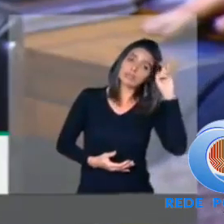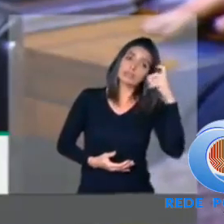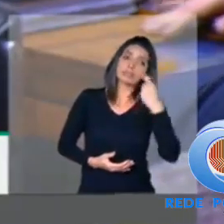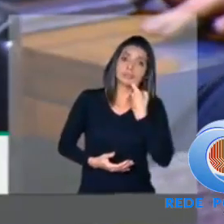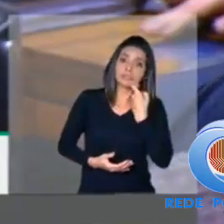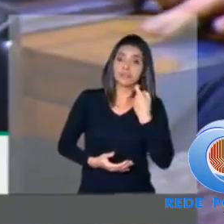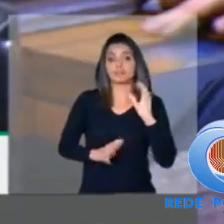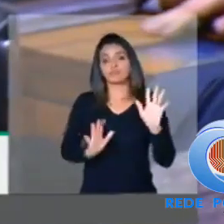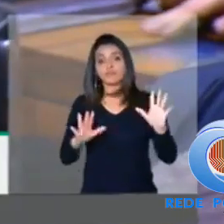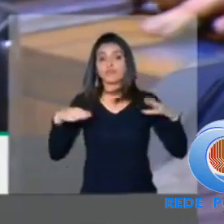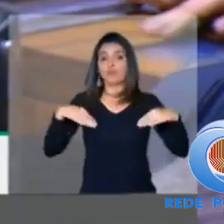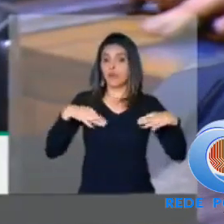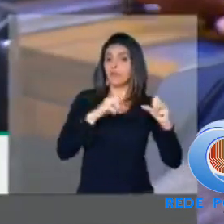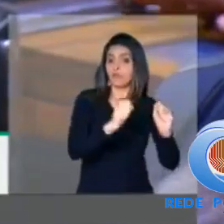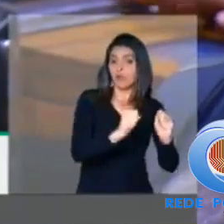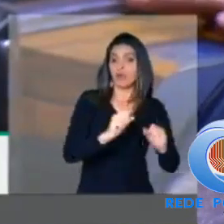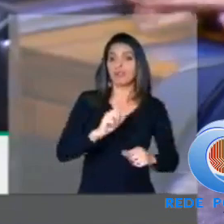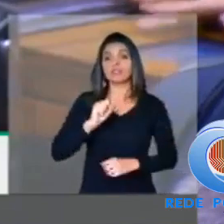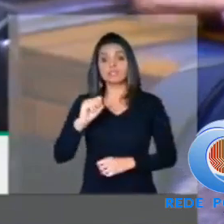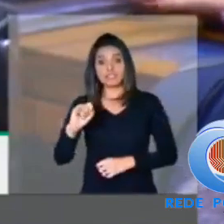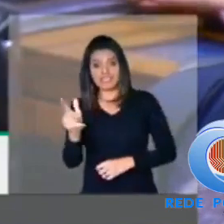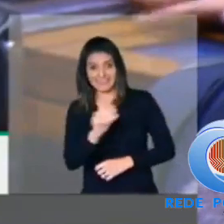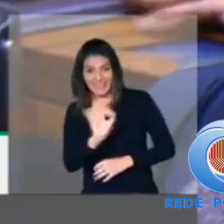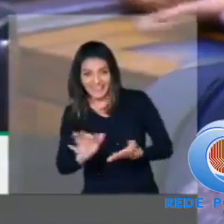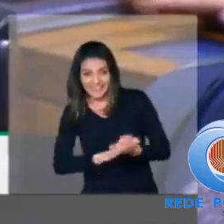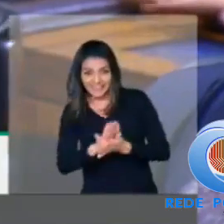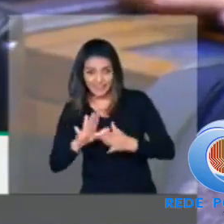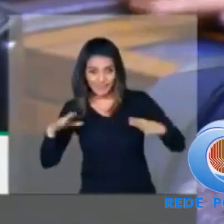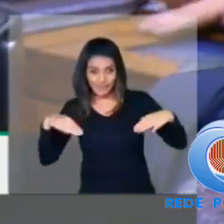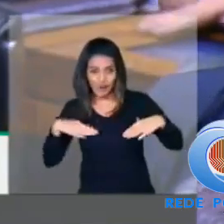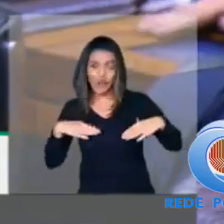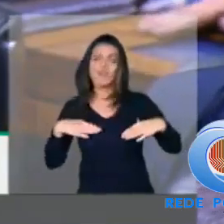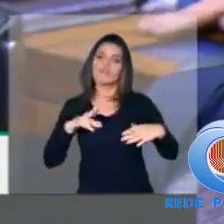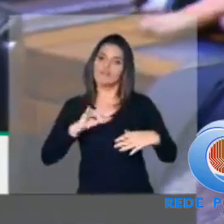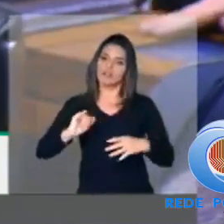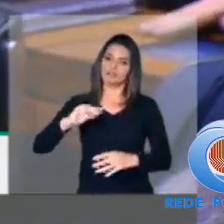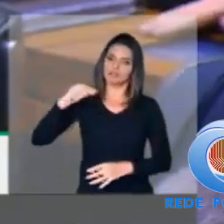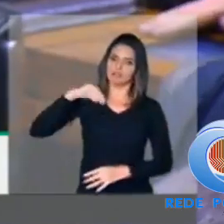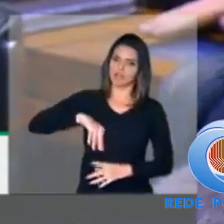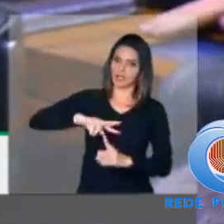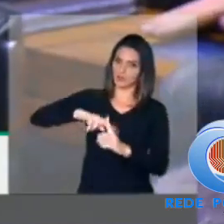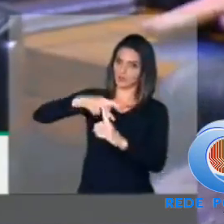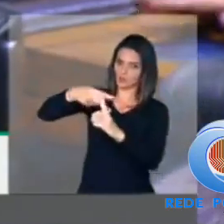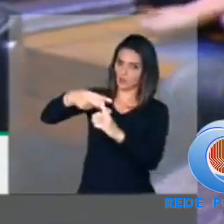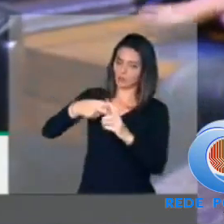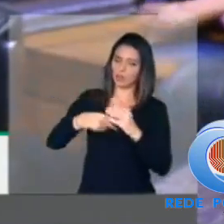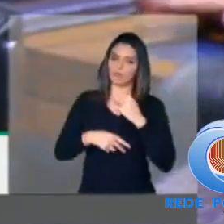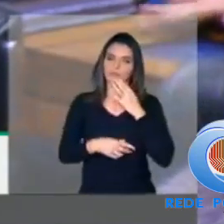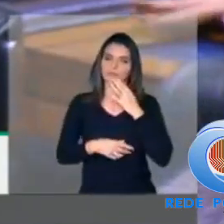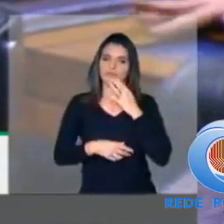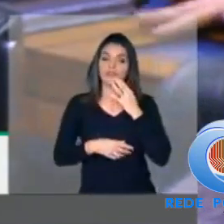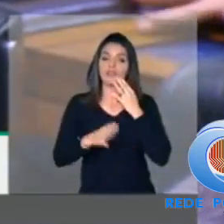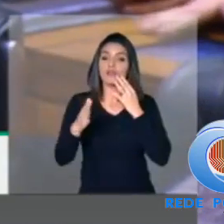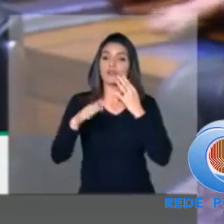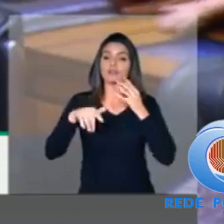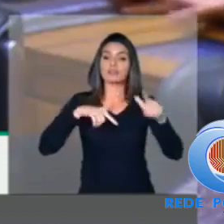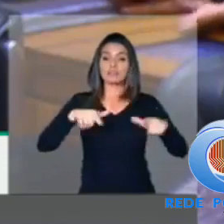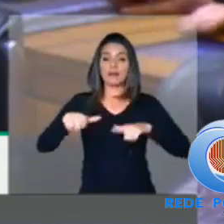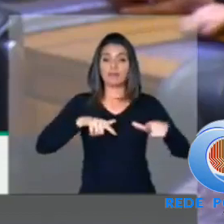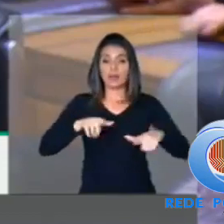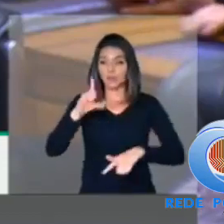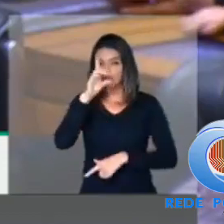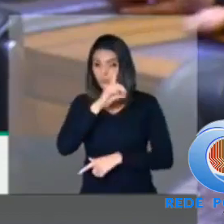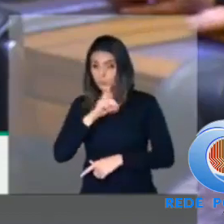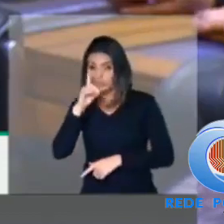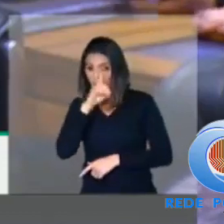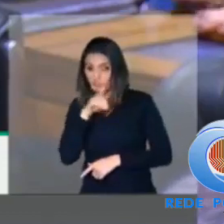tanto aos domingos quanto aos feriados. Devemos levar em consideração que esse trabalho aos domingos,